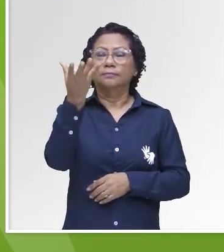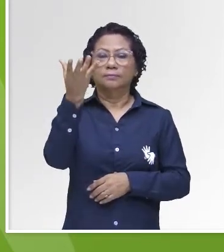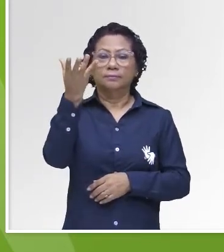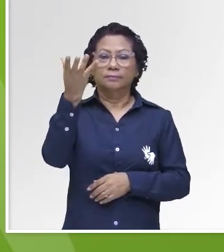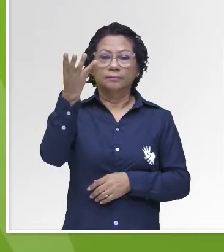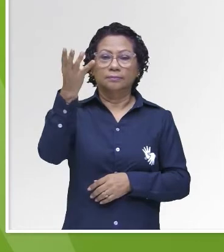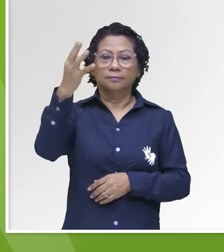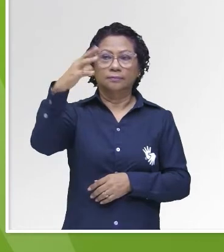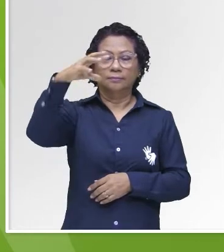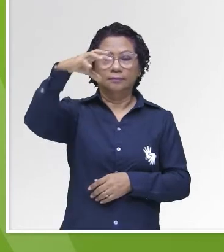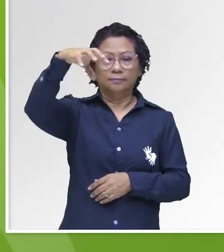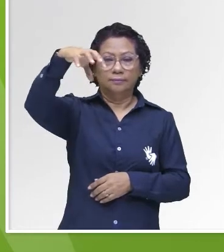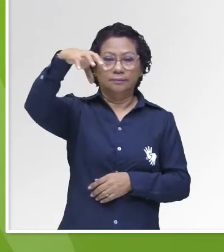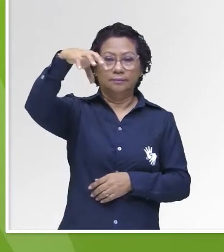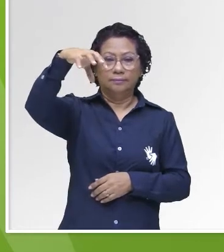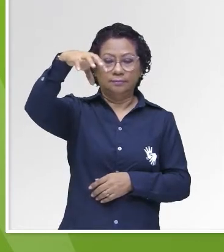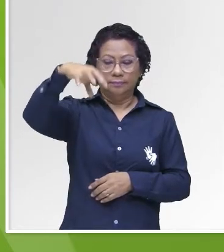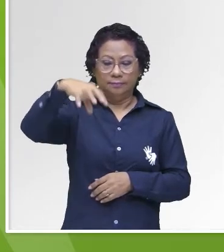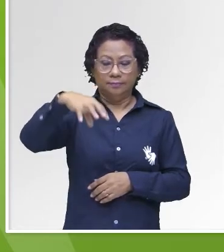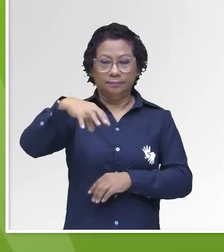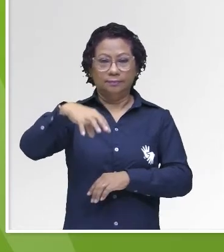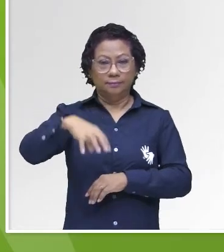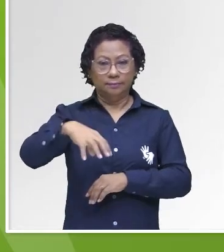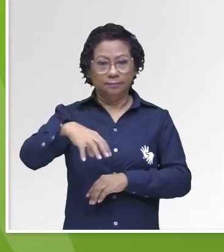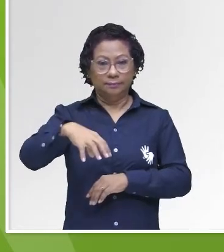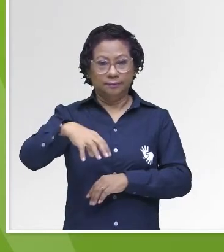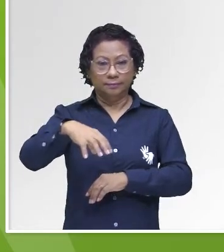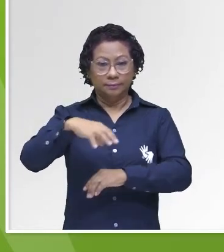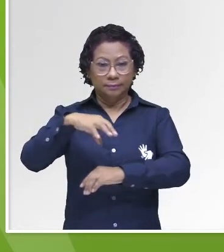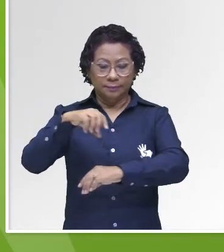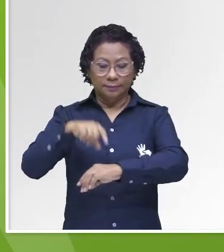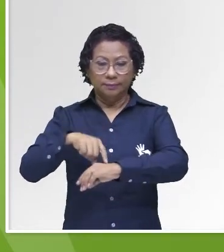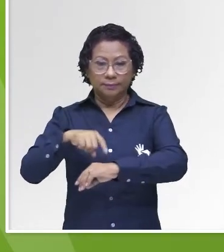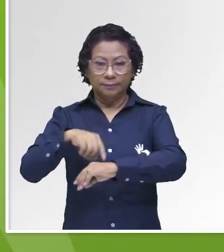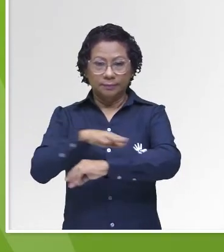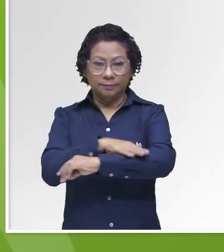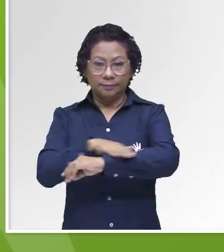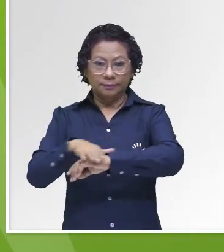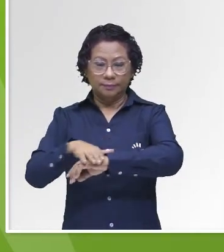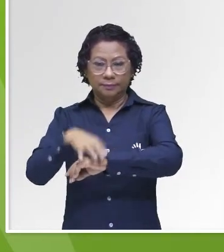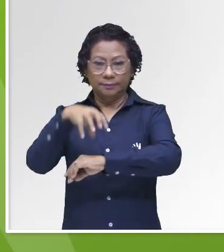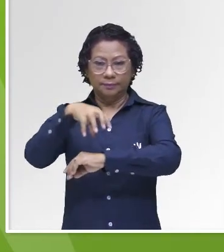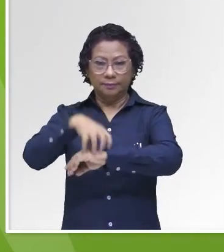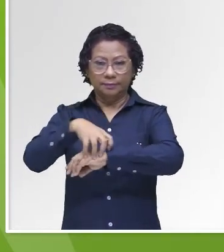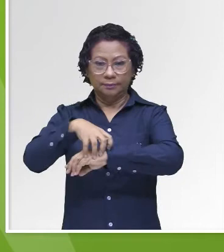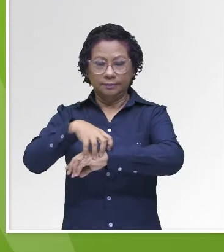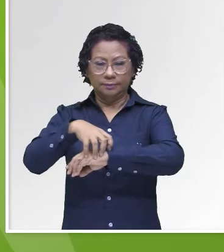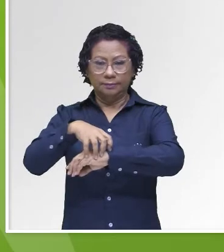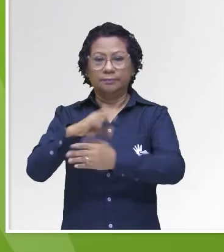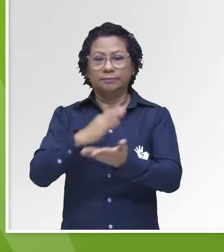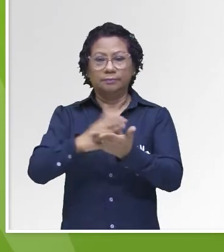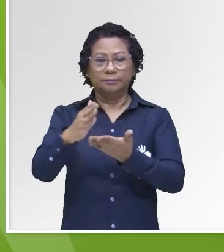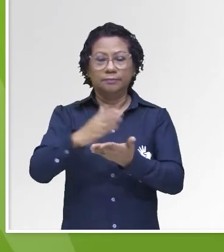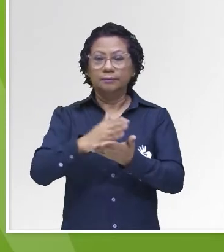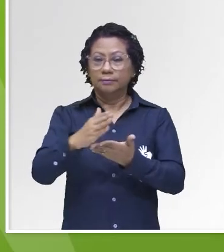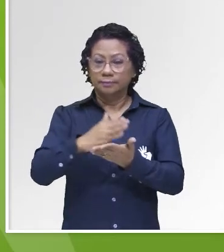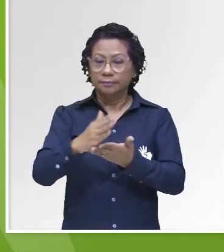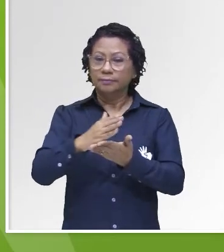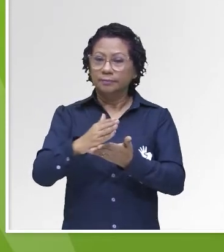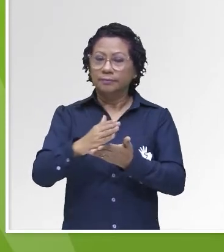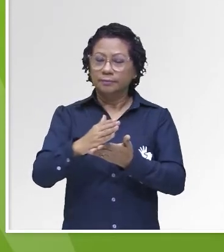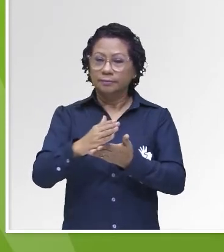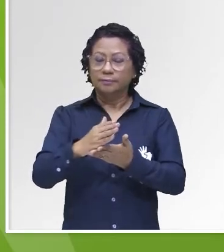altura máxima e volta até o ponto inicial, você sabe que o tempo de subida vai ser igual ao tempo de